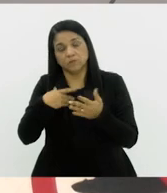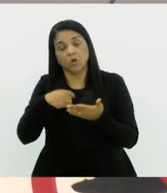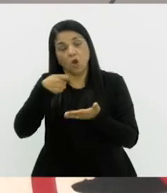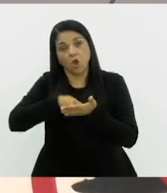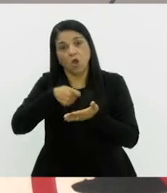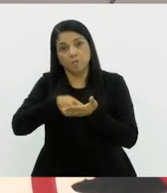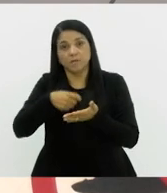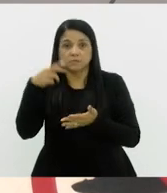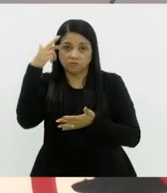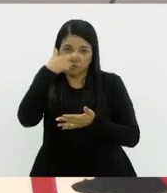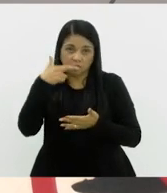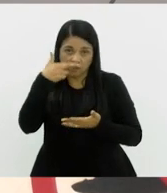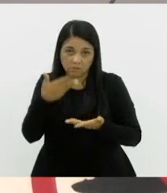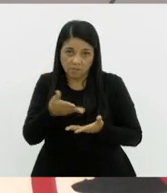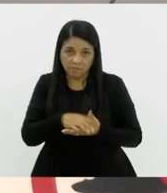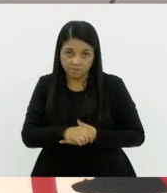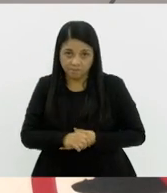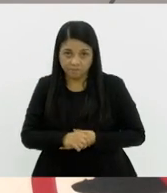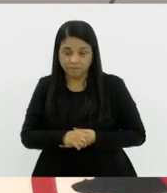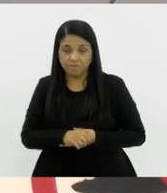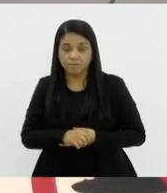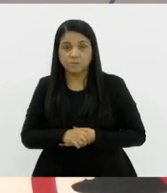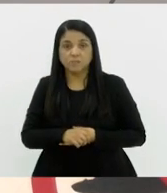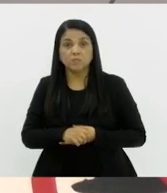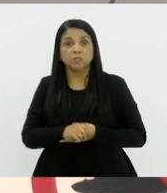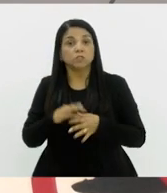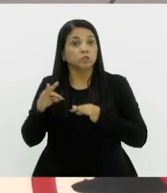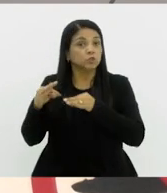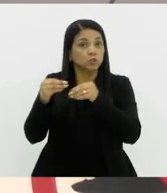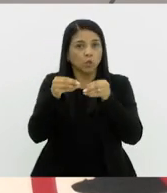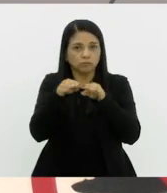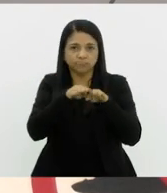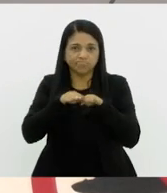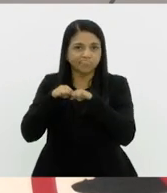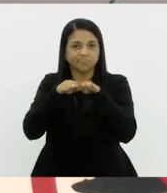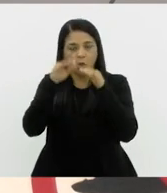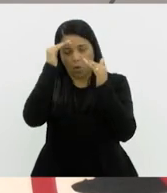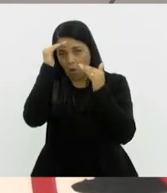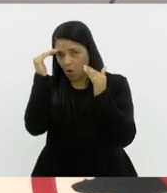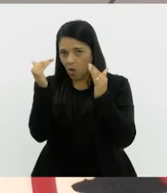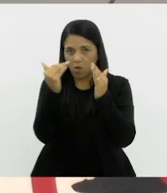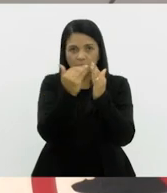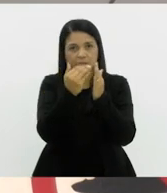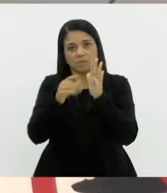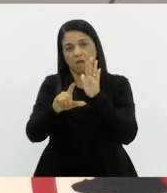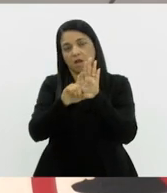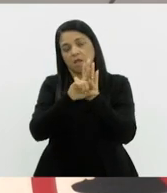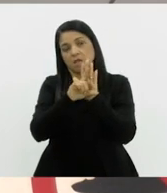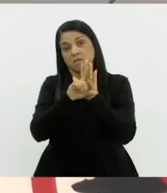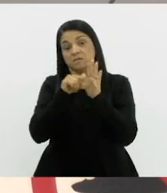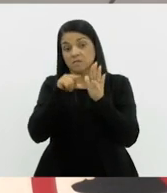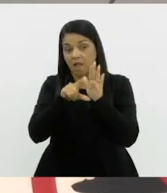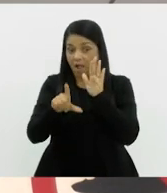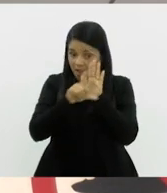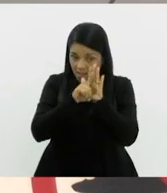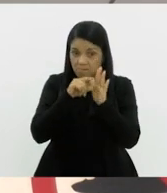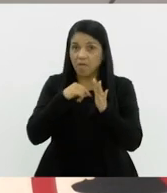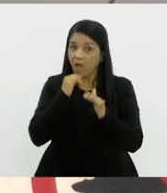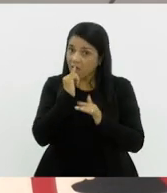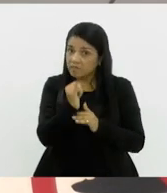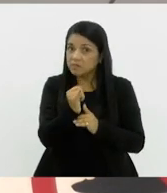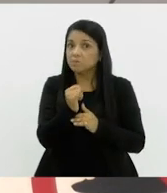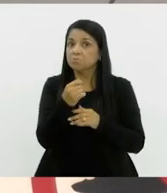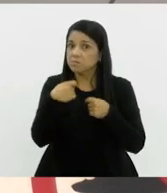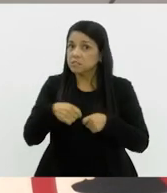fiscalizar. Né? Porque todos têm que cumprir a lei. Se a lei diz que tem que fiscalizar e não fiscaliza, isso é um descumprimento de